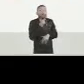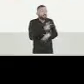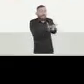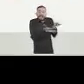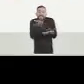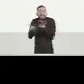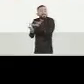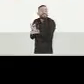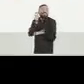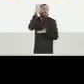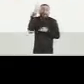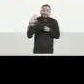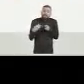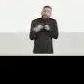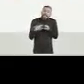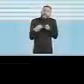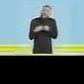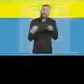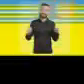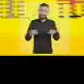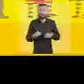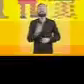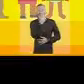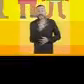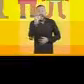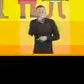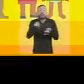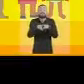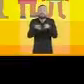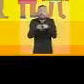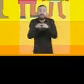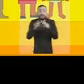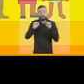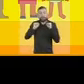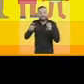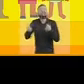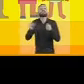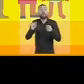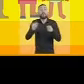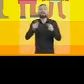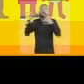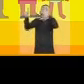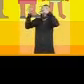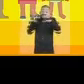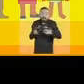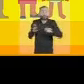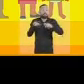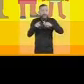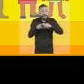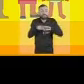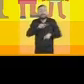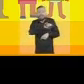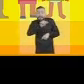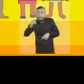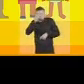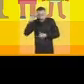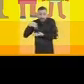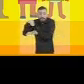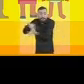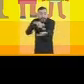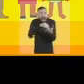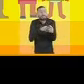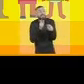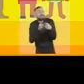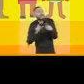Especializado de saúde Chegar mais perto de você Haddad também vai fortalecer Mais médicos Para garantir que aqueles Que mais